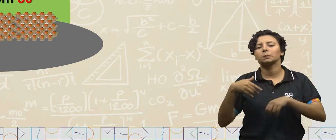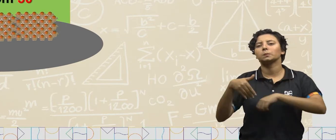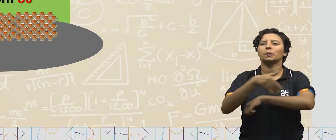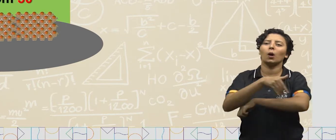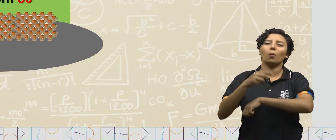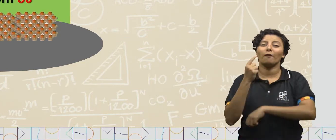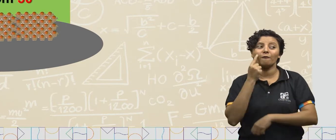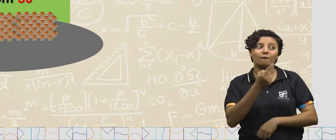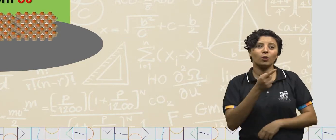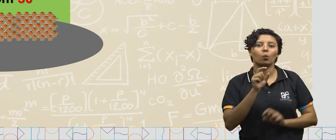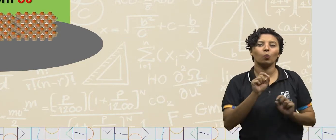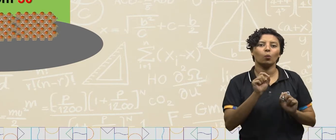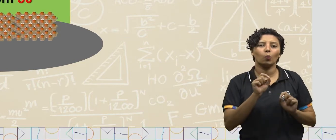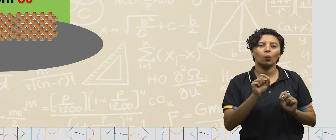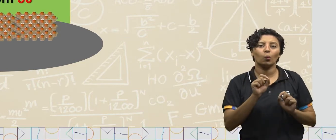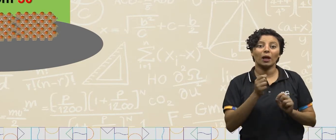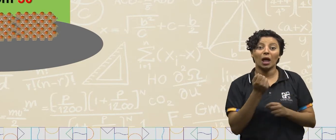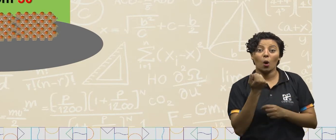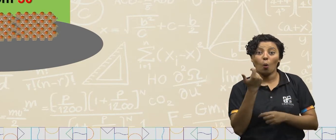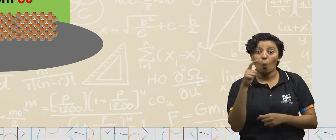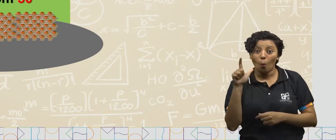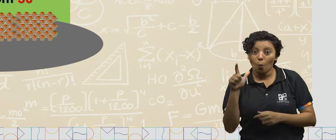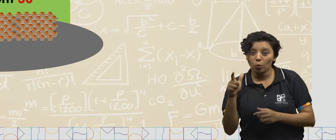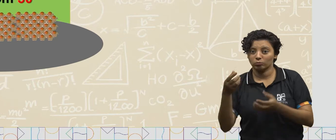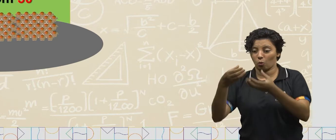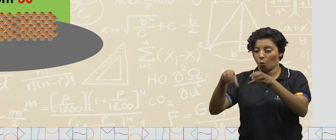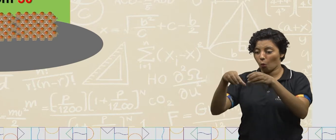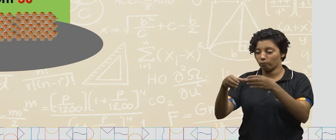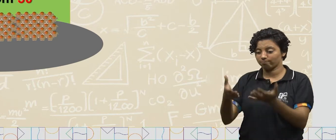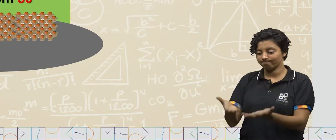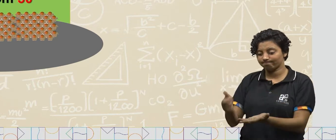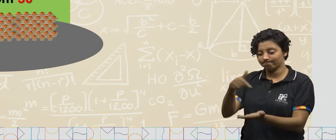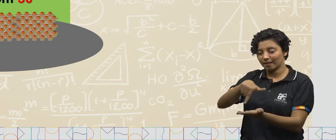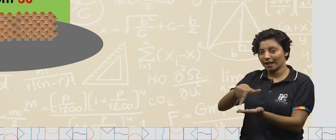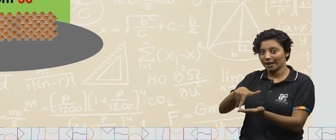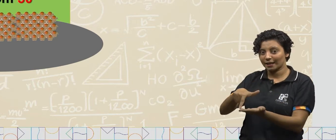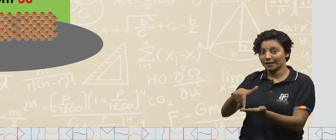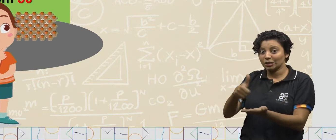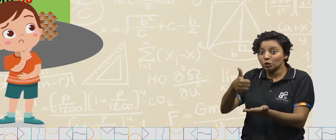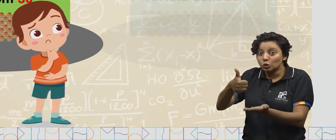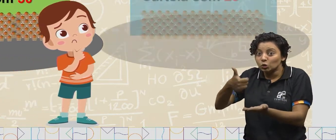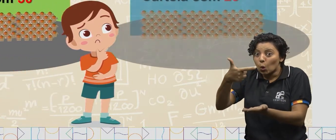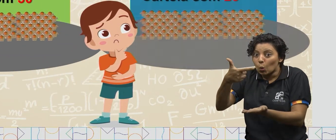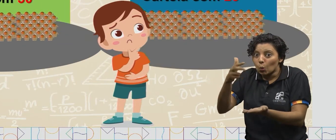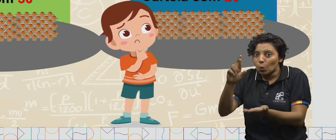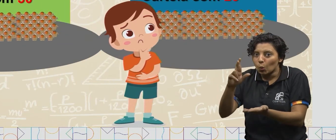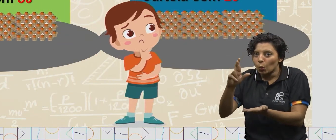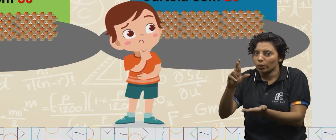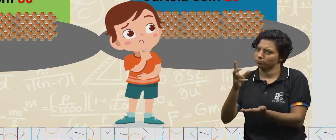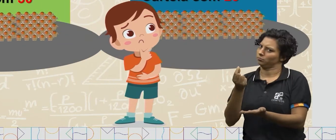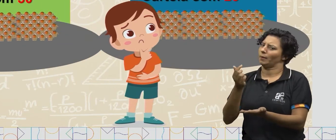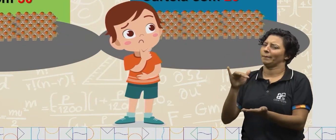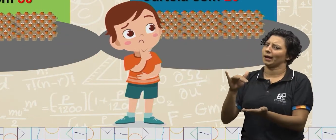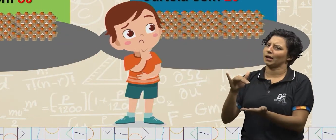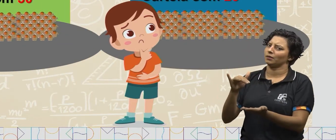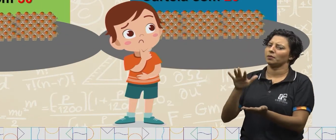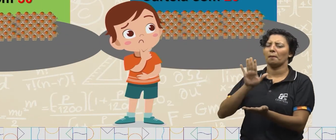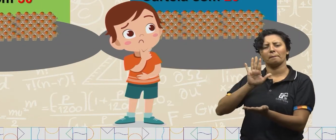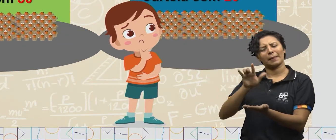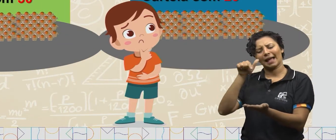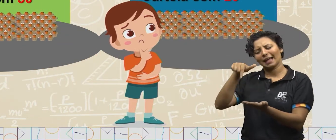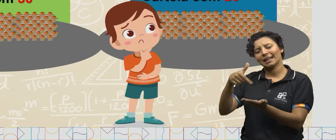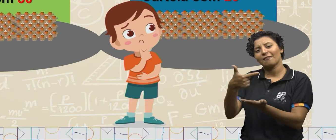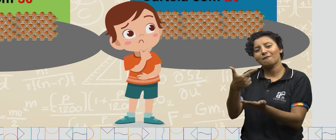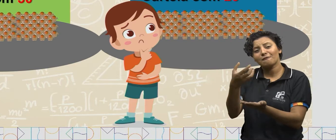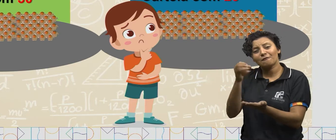pelo supermercado, você acabou encontrando uma cartela por R$12. No